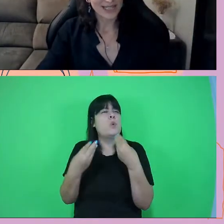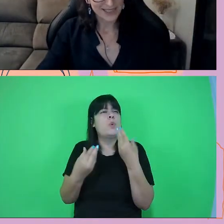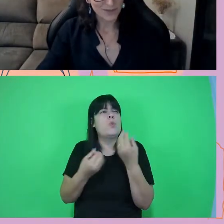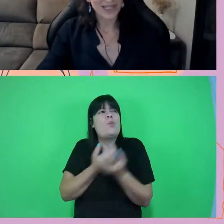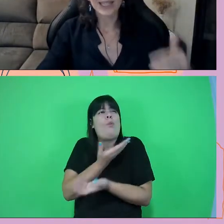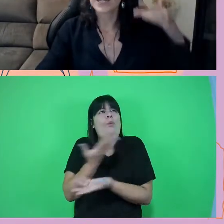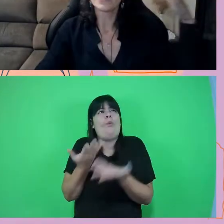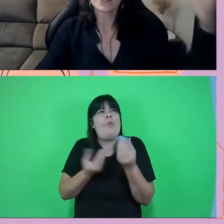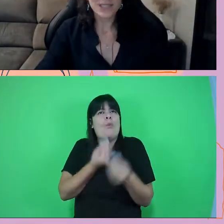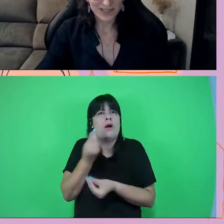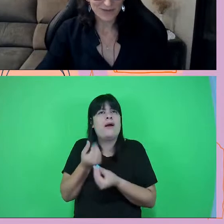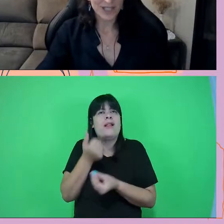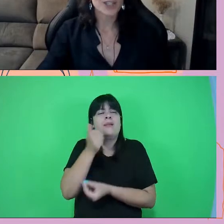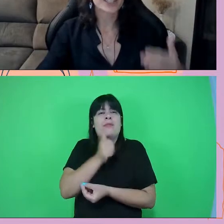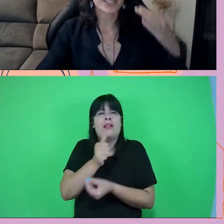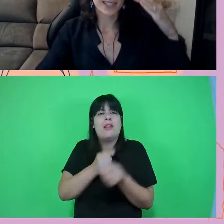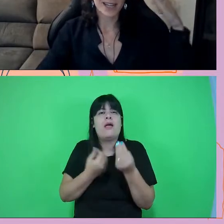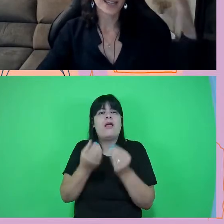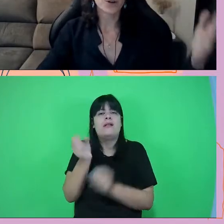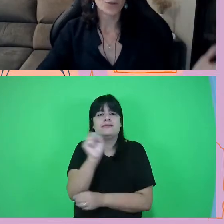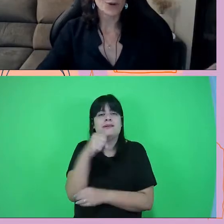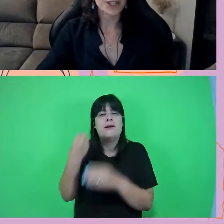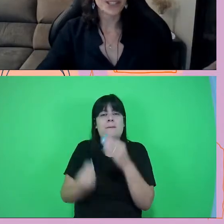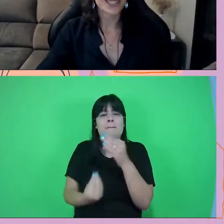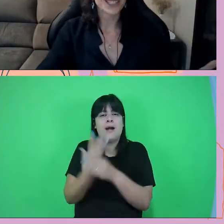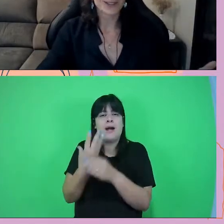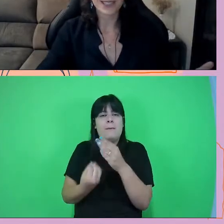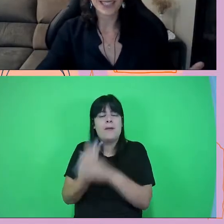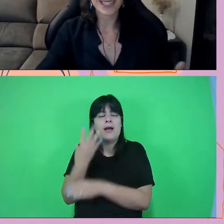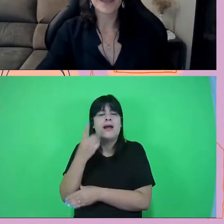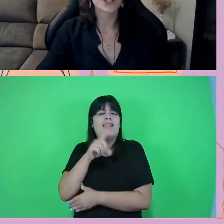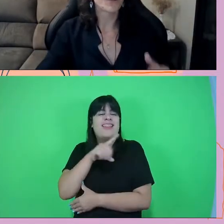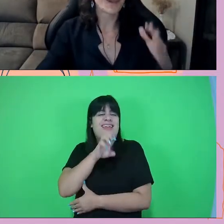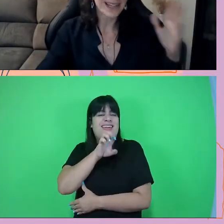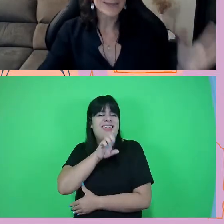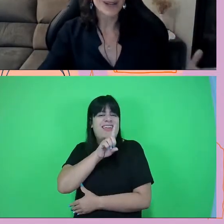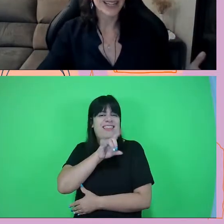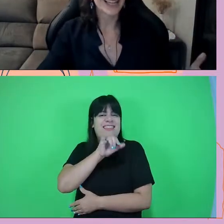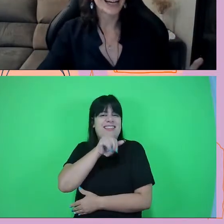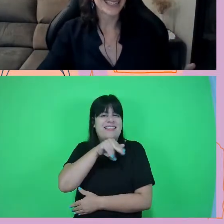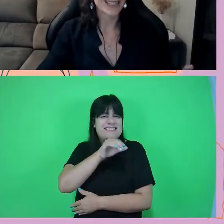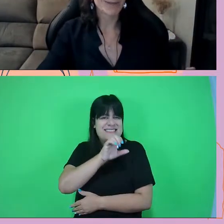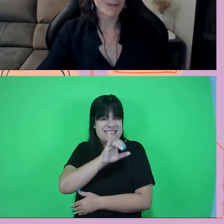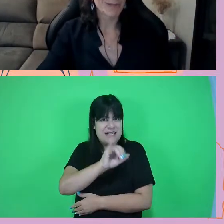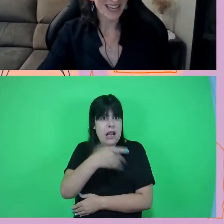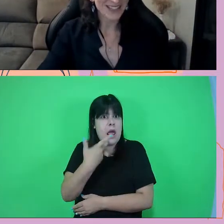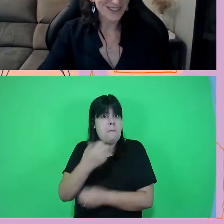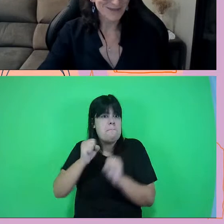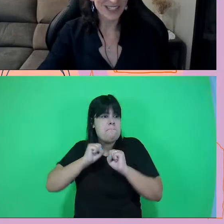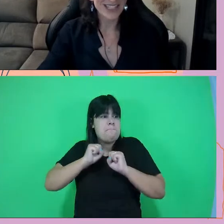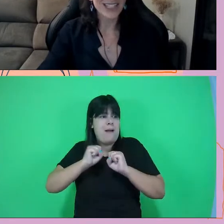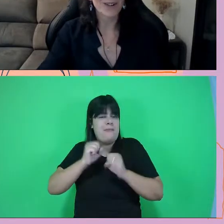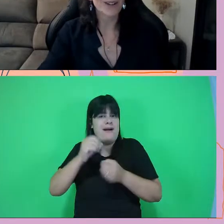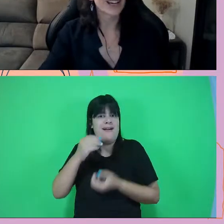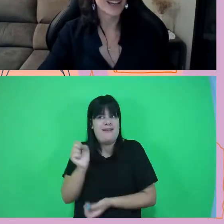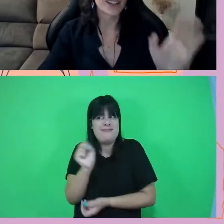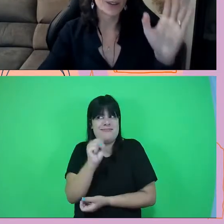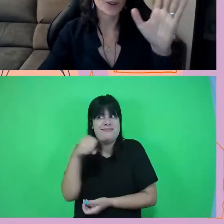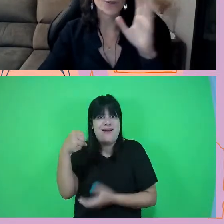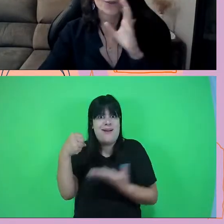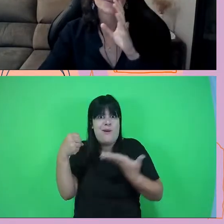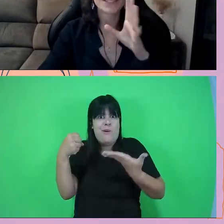As mulheres estão aí criando cervejas, como o Edna se trouxe a cerveja mais badalada aí do momento, enfim.